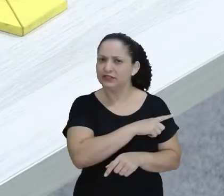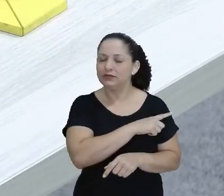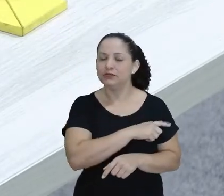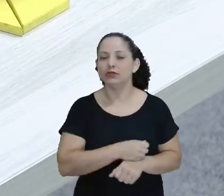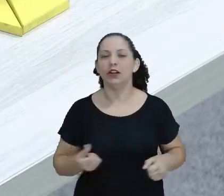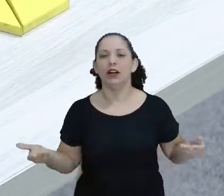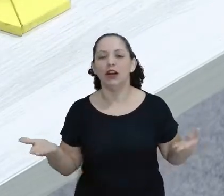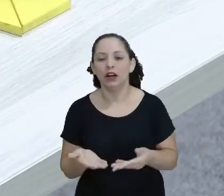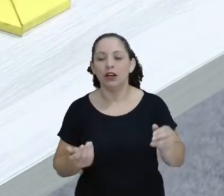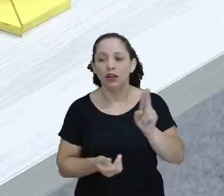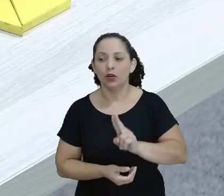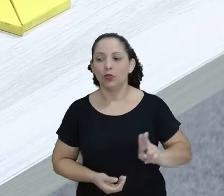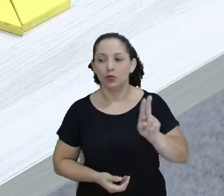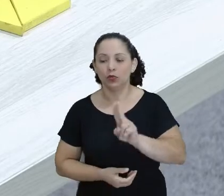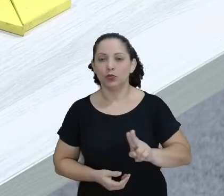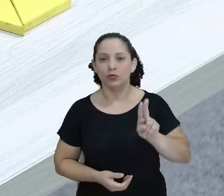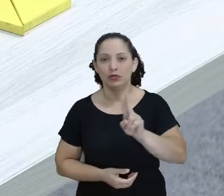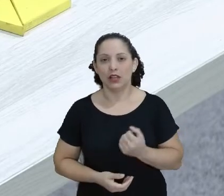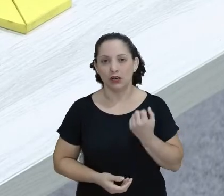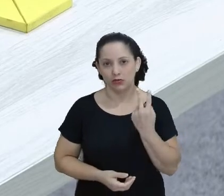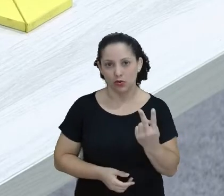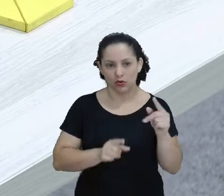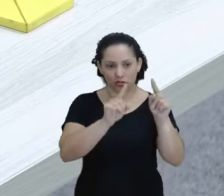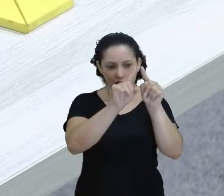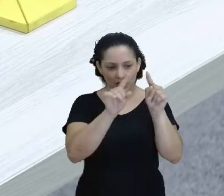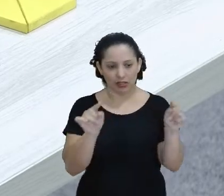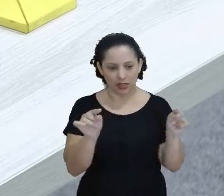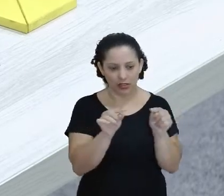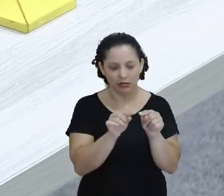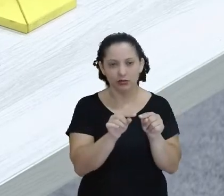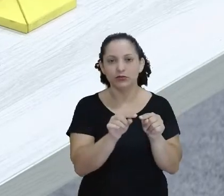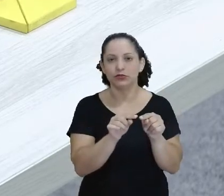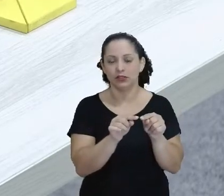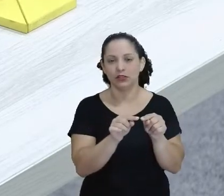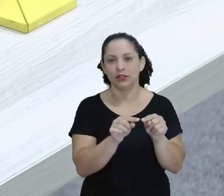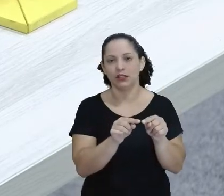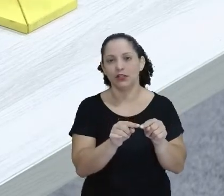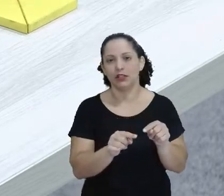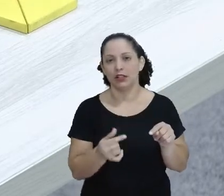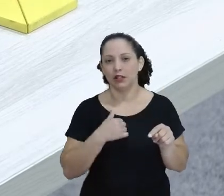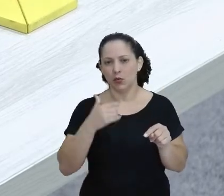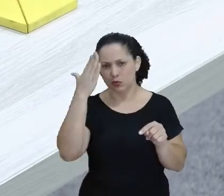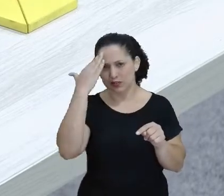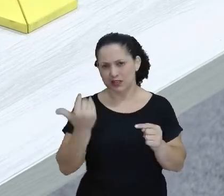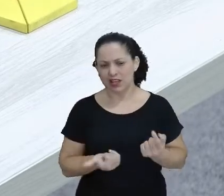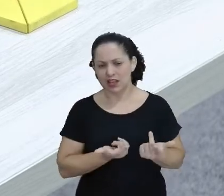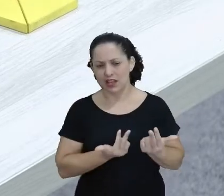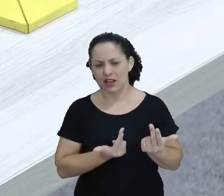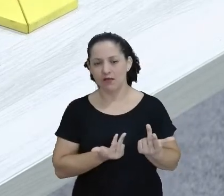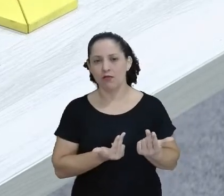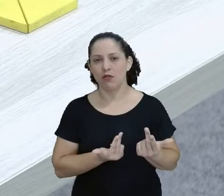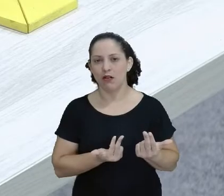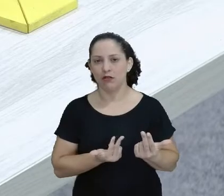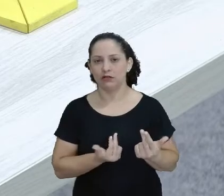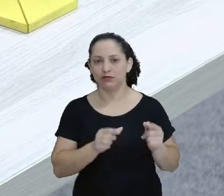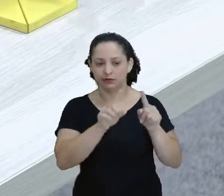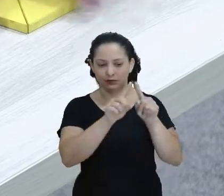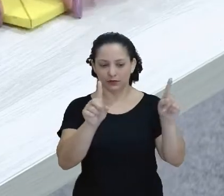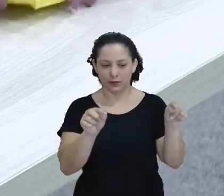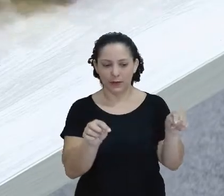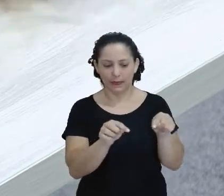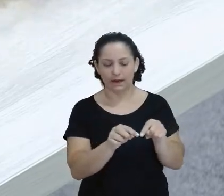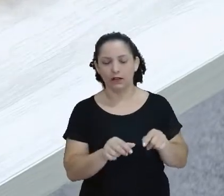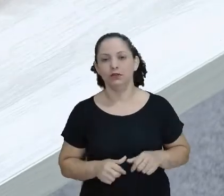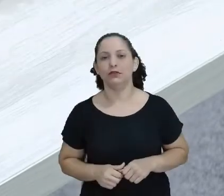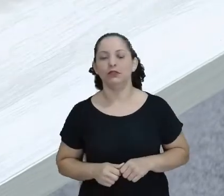agora esses 2 triângulos como unidade de medida, porque eu já sei que é o mesmo que um quadrado.